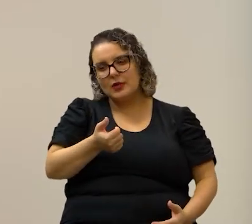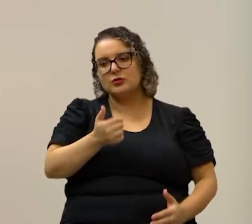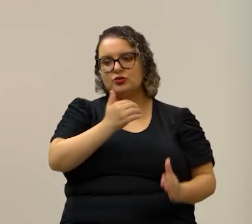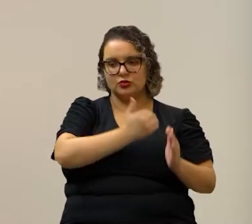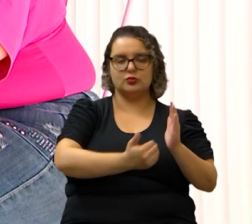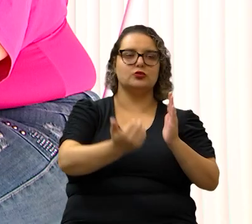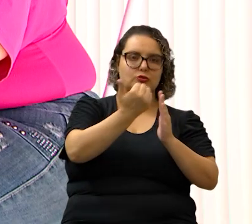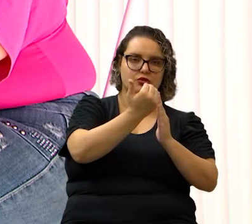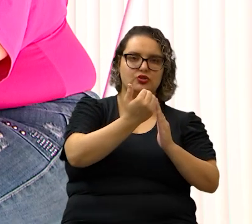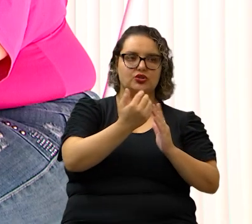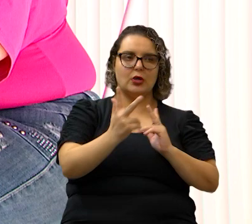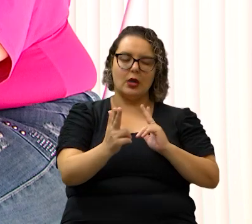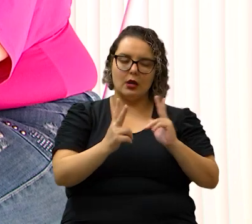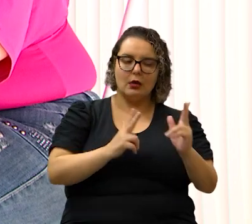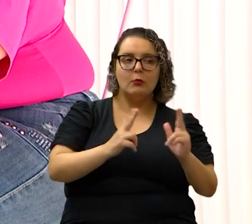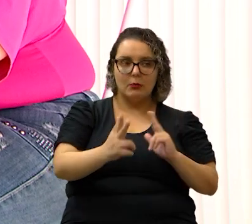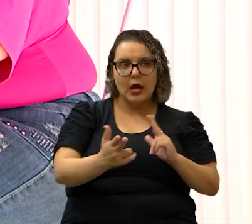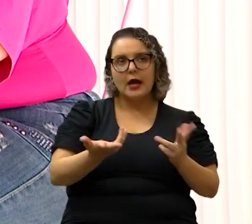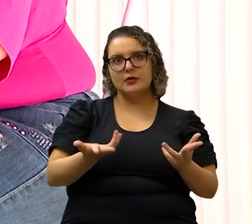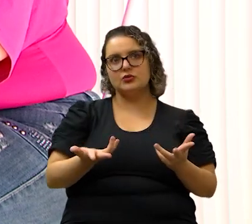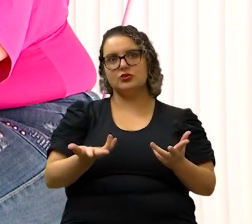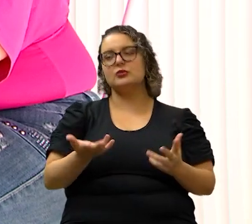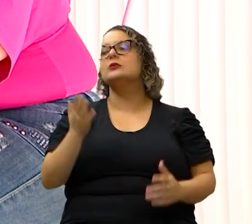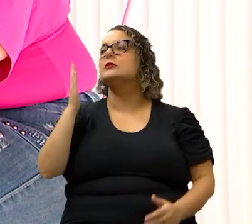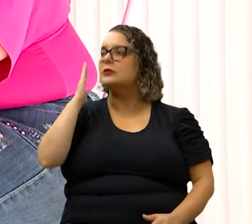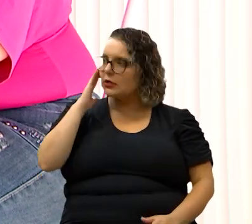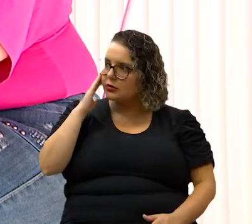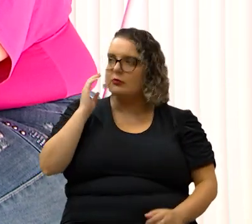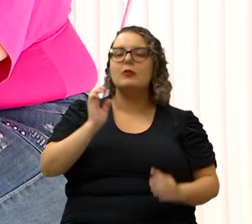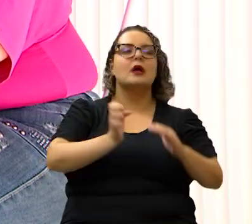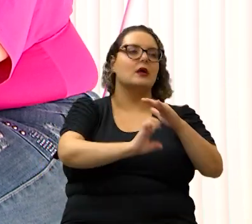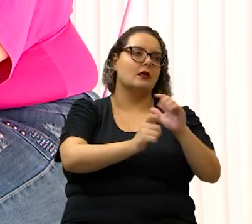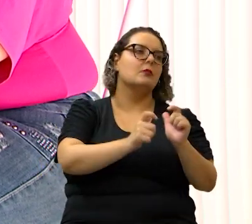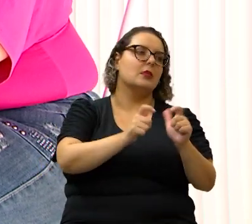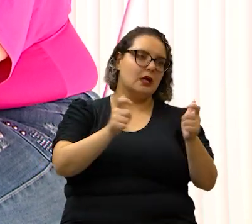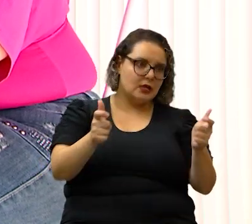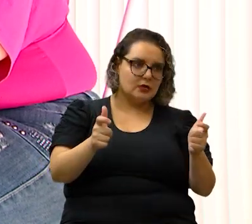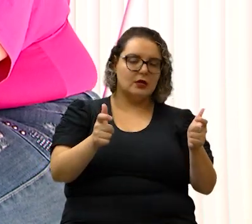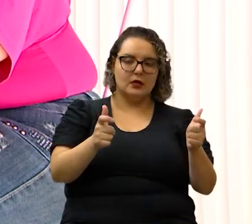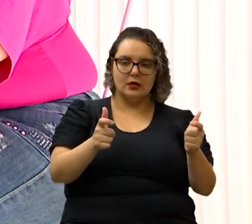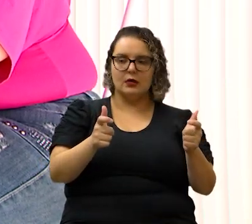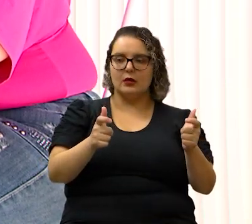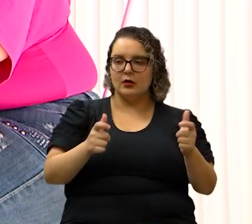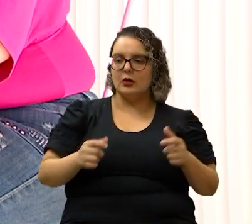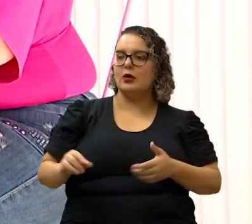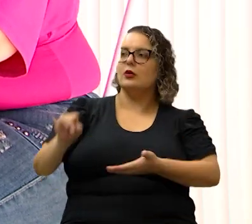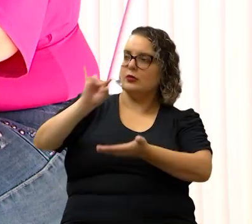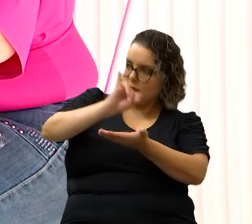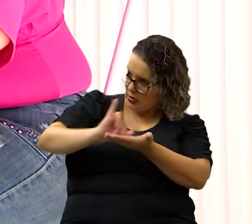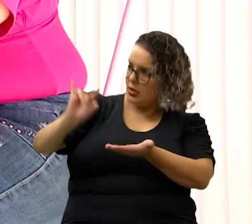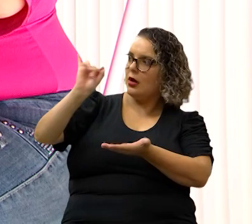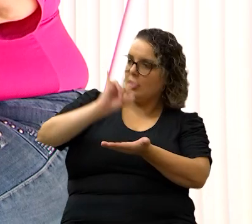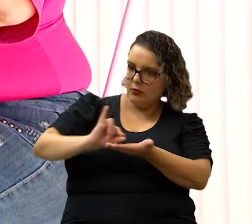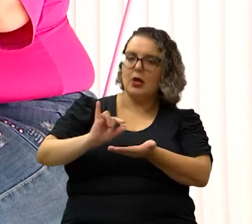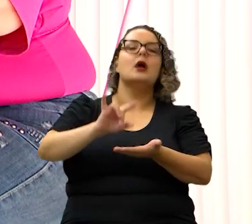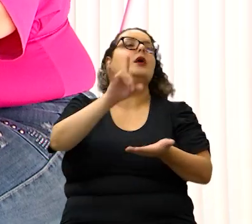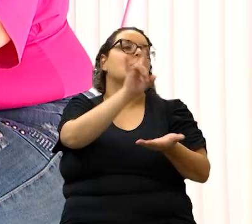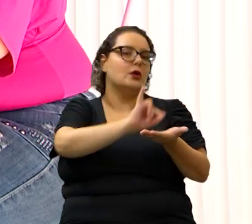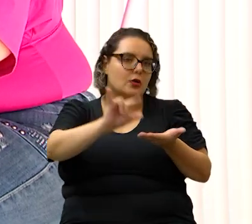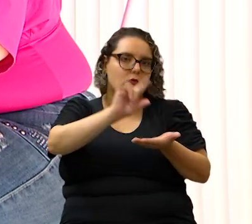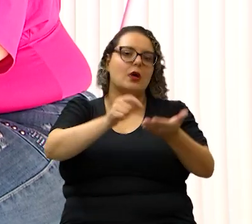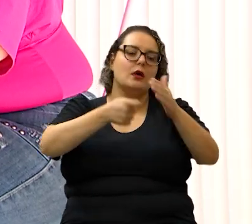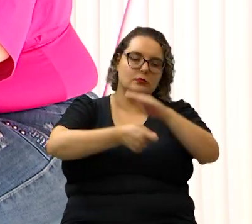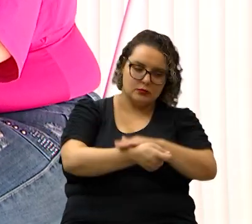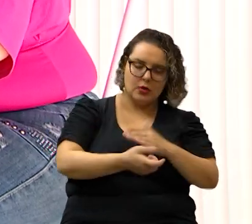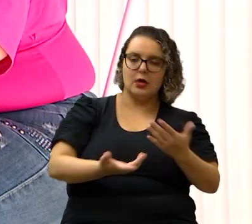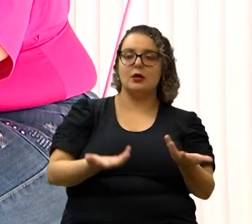chegando no patamar de empate. Tá. Né? Mas assim, a empresa está sempre crescendo. Então, ao mesmo tempo que está entrando... Você usa o capital de